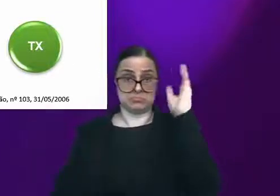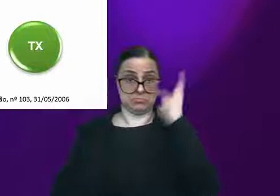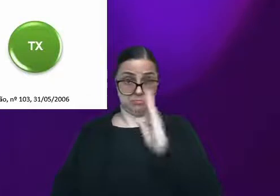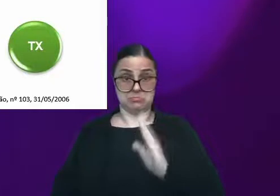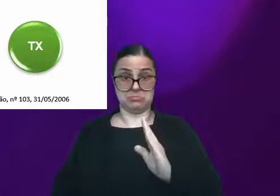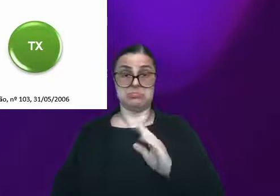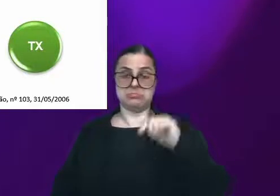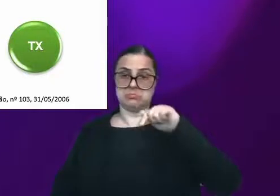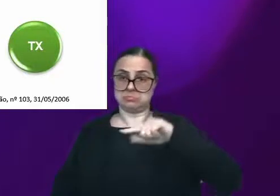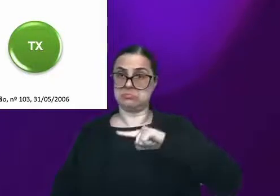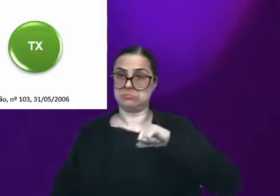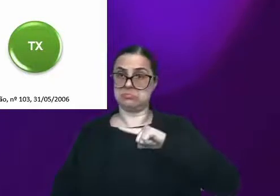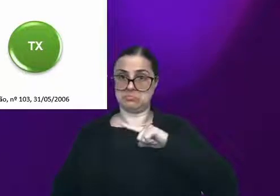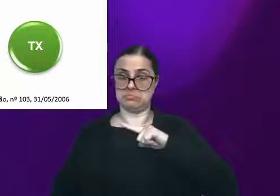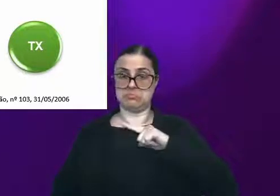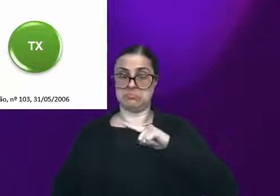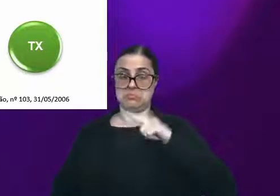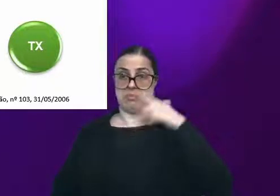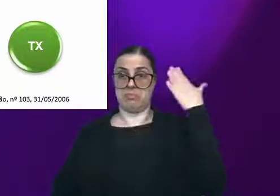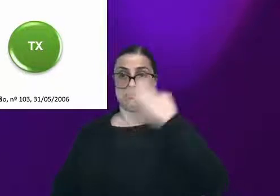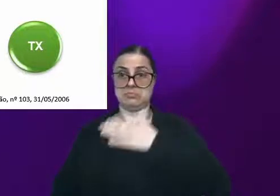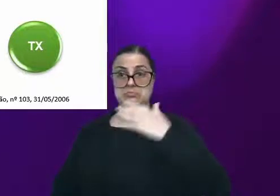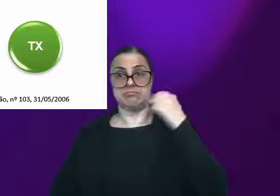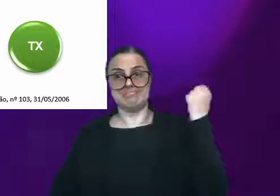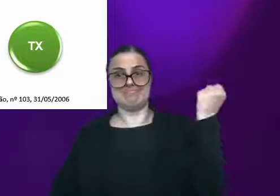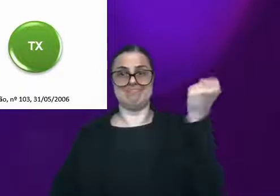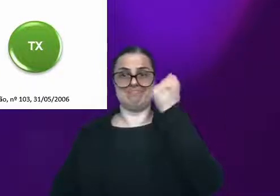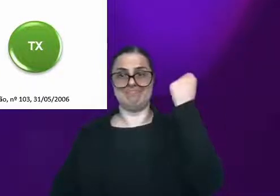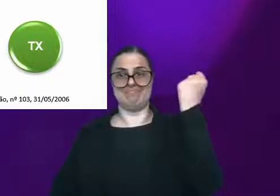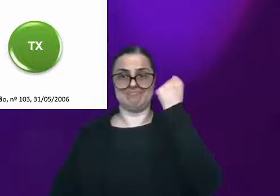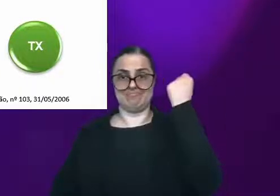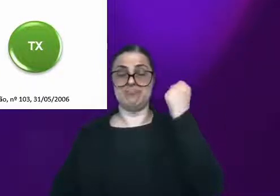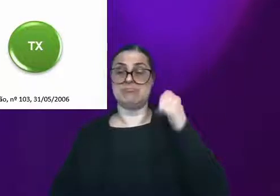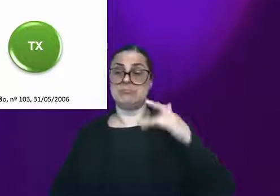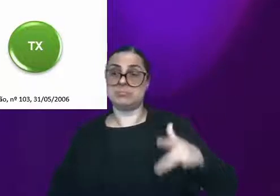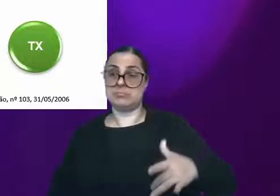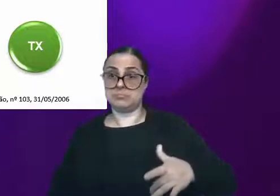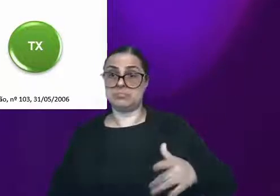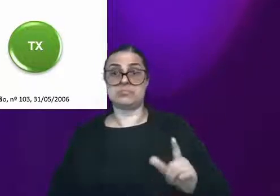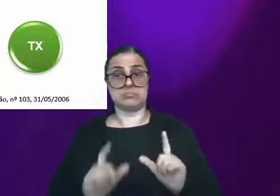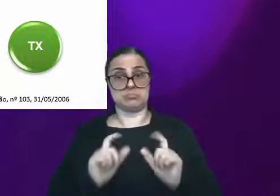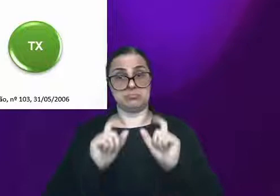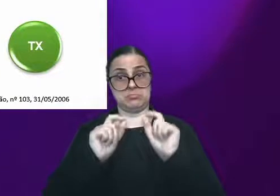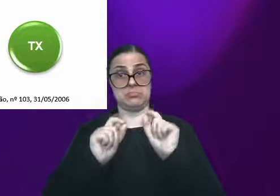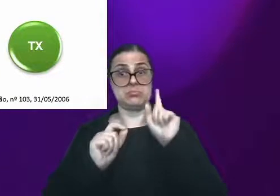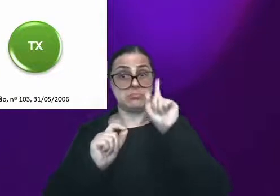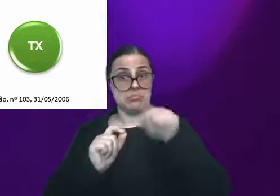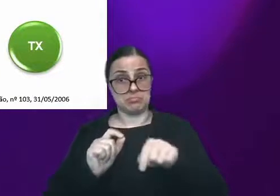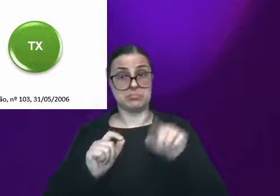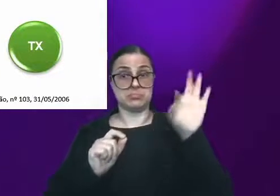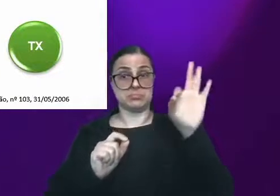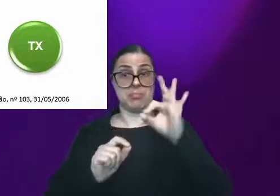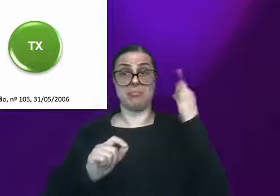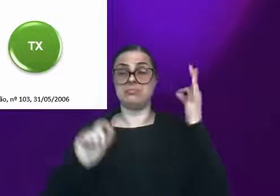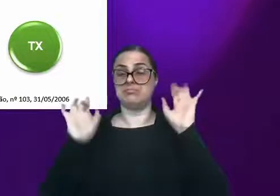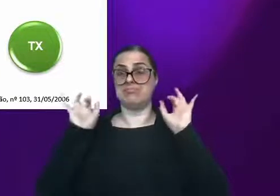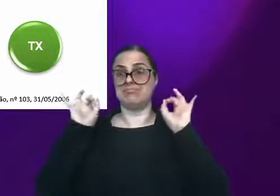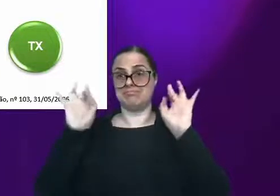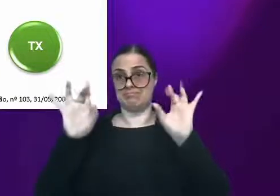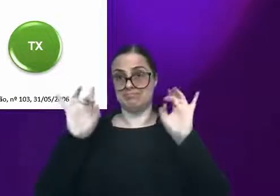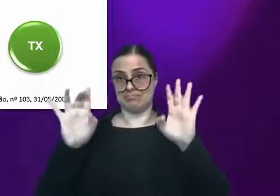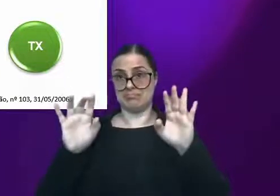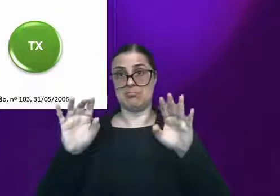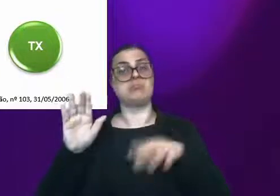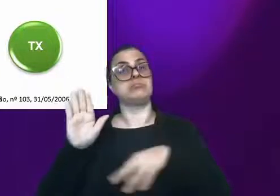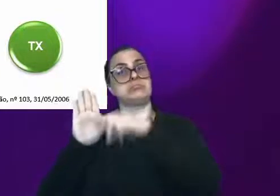o hepatocarcinoma, nesse mesmo ano, acabou entrando com uma situação especial, né, dentro do critério de Milão, que também